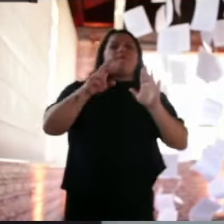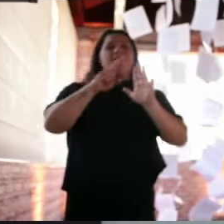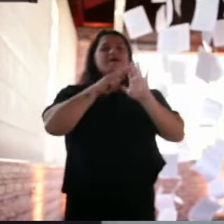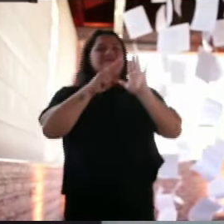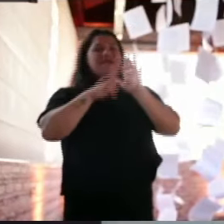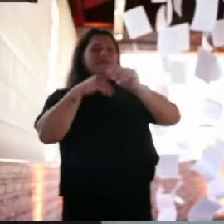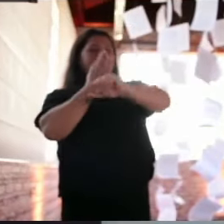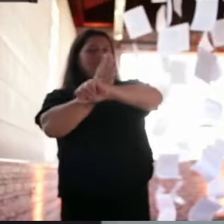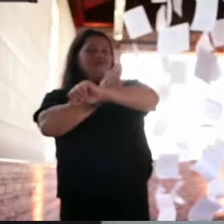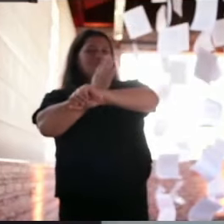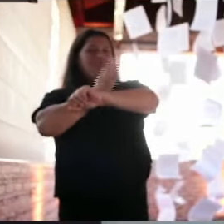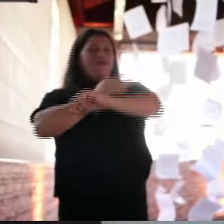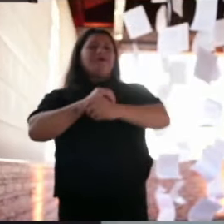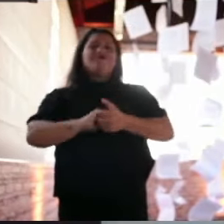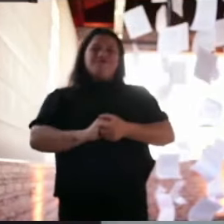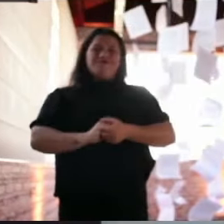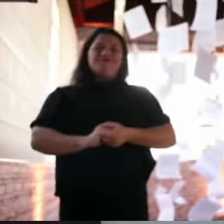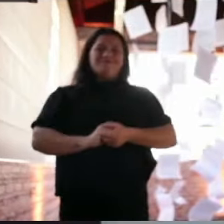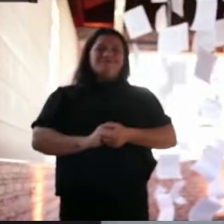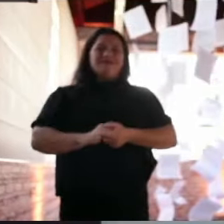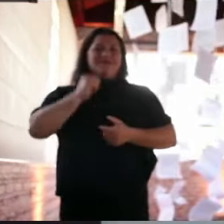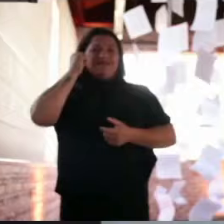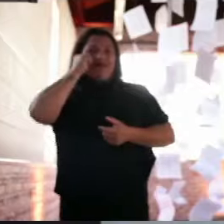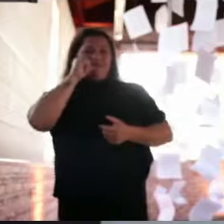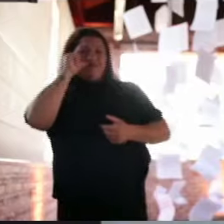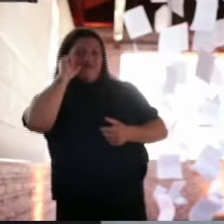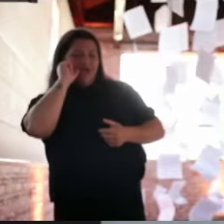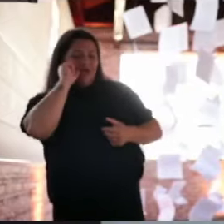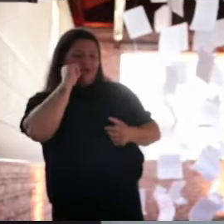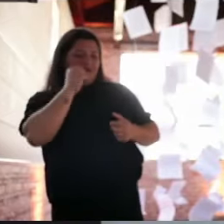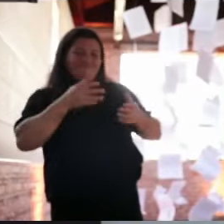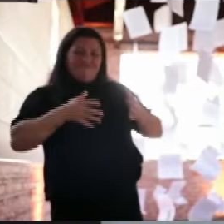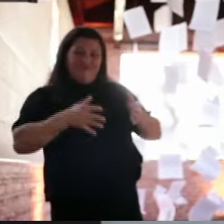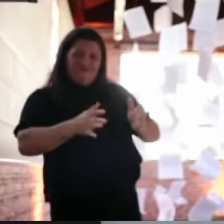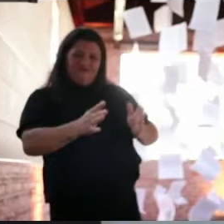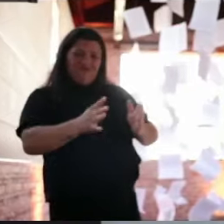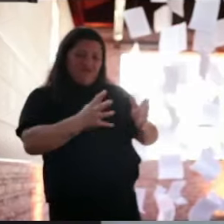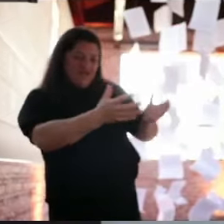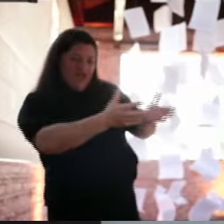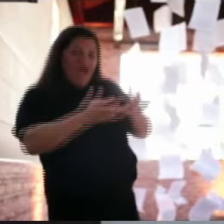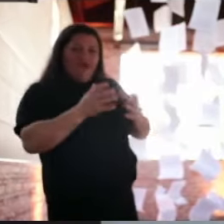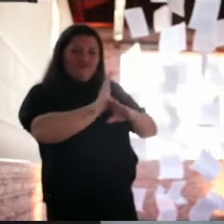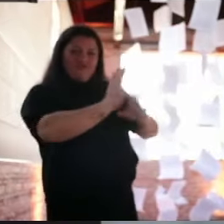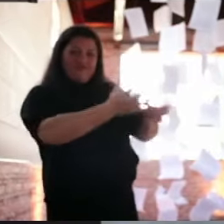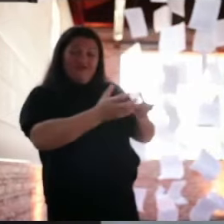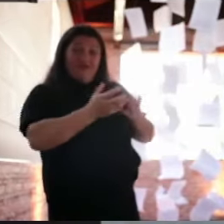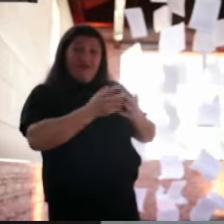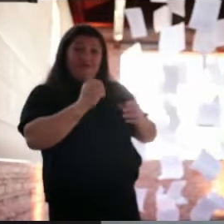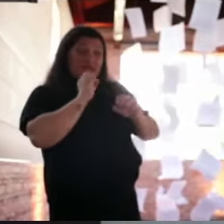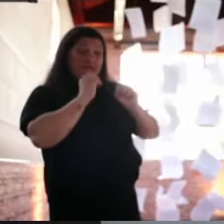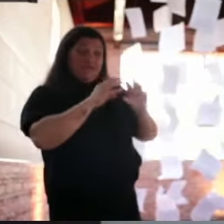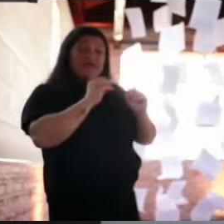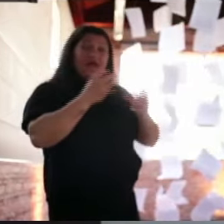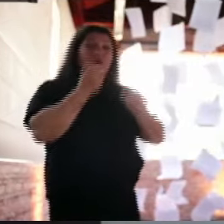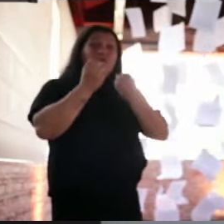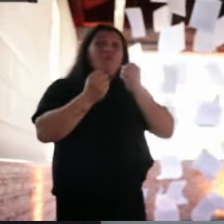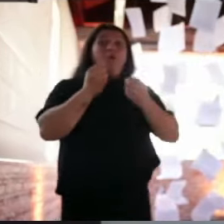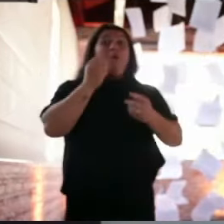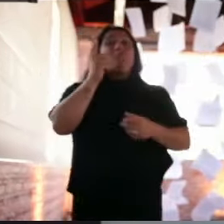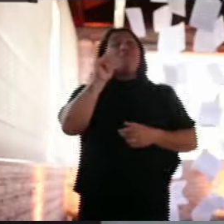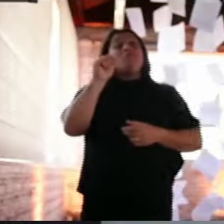idade média das parteiras incluíam necessariamente como fazer a mulher gozar porque o orgasmo era